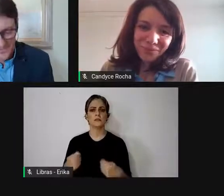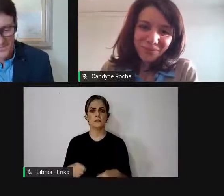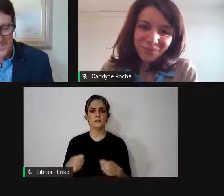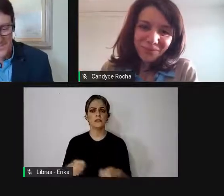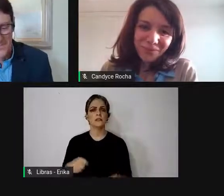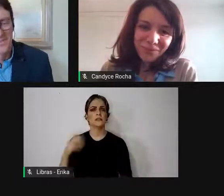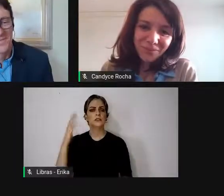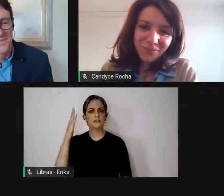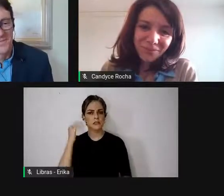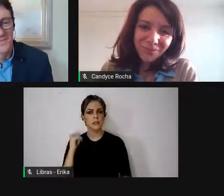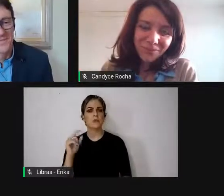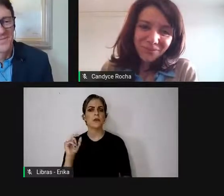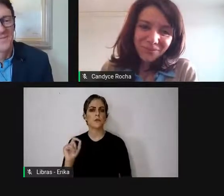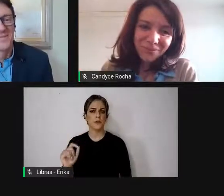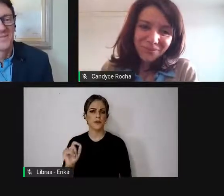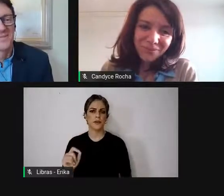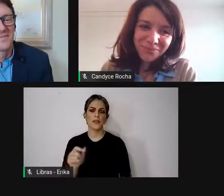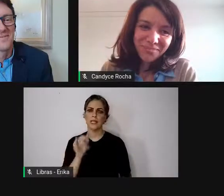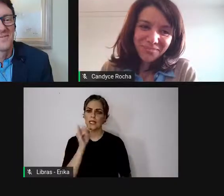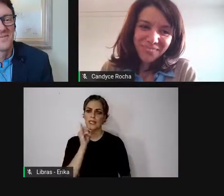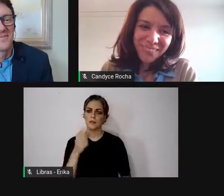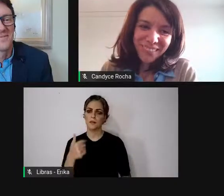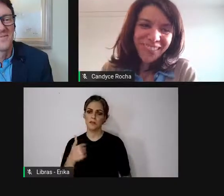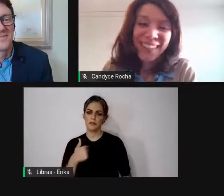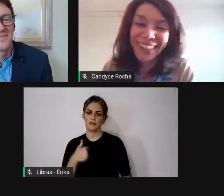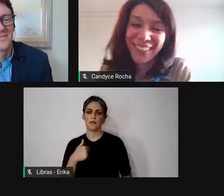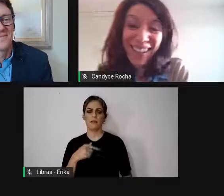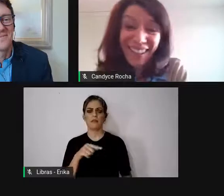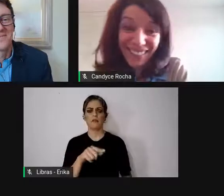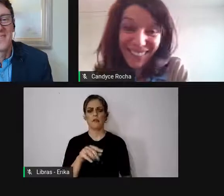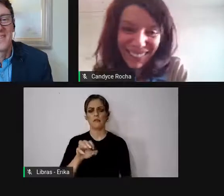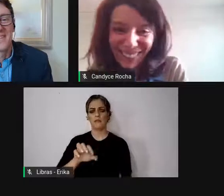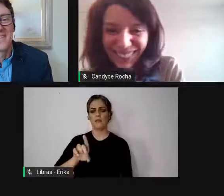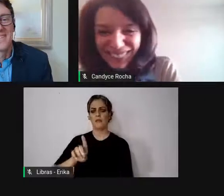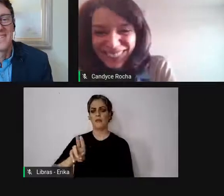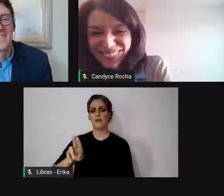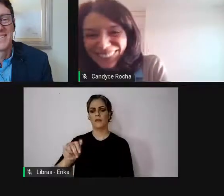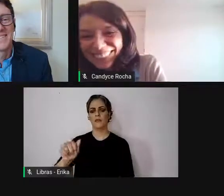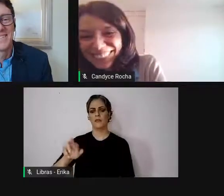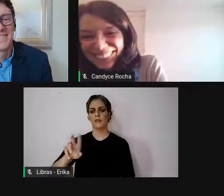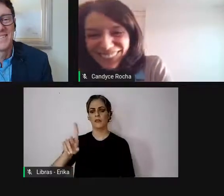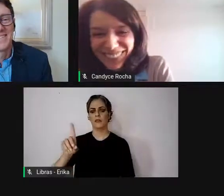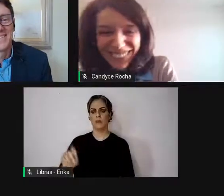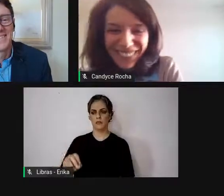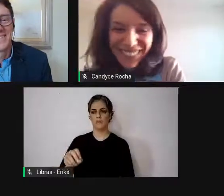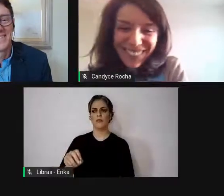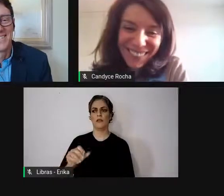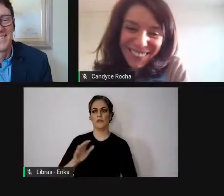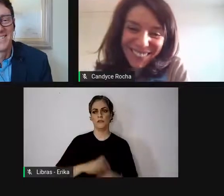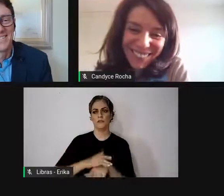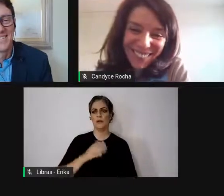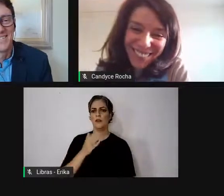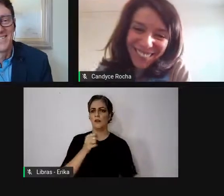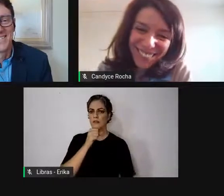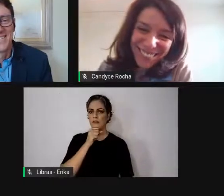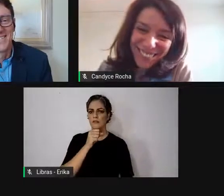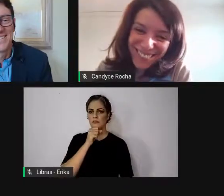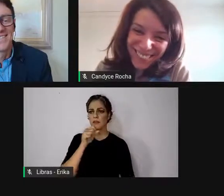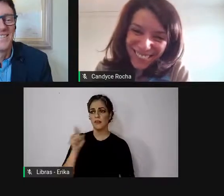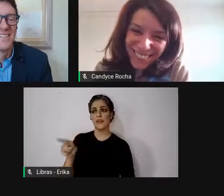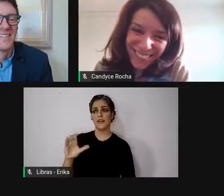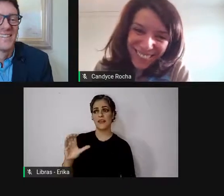processo. Eu e Eduardo, né, dentro dos convidados, eu e Eduardo. A Candice entrou na seleção sub-17 mesmo,